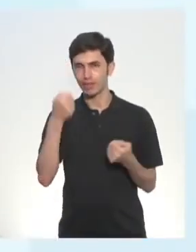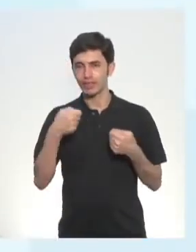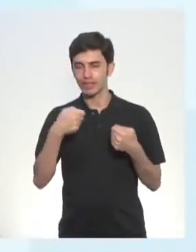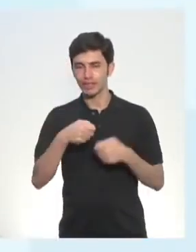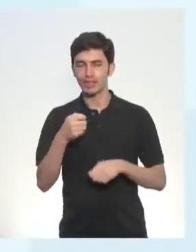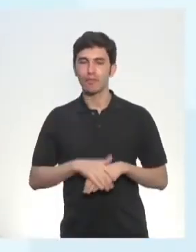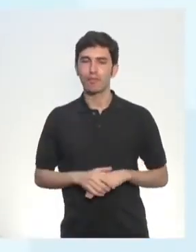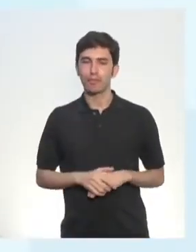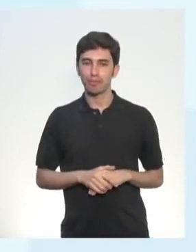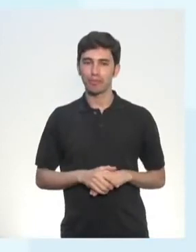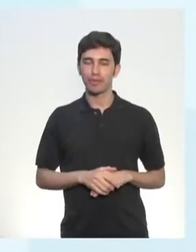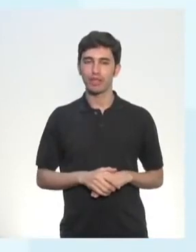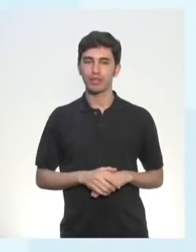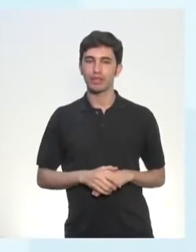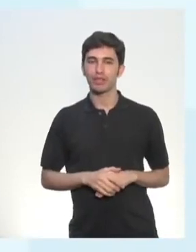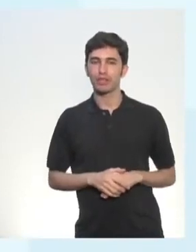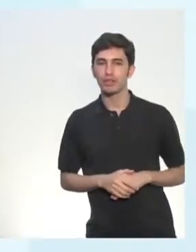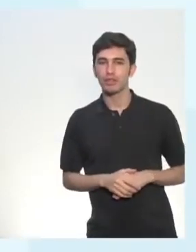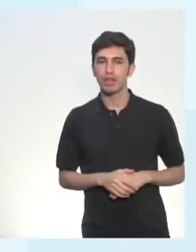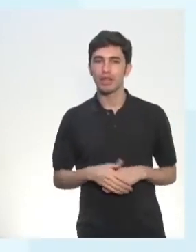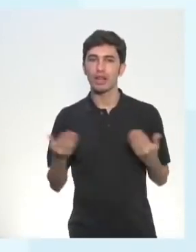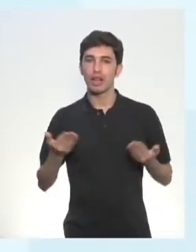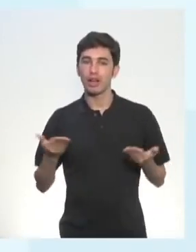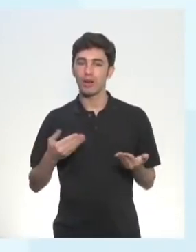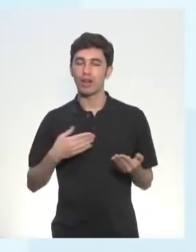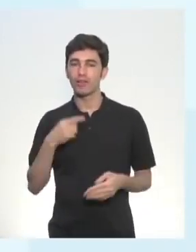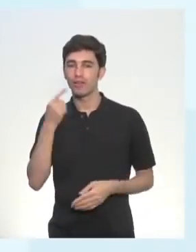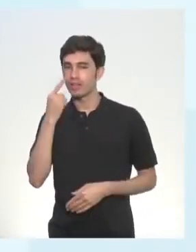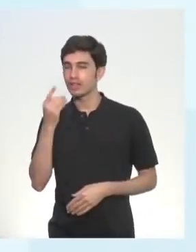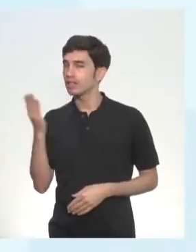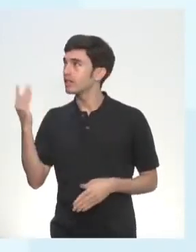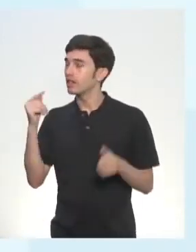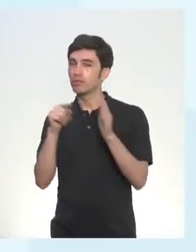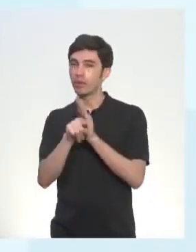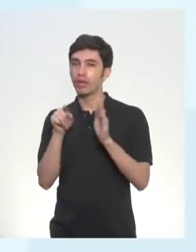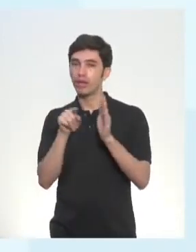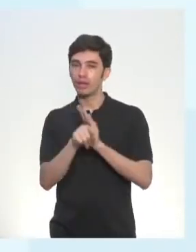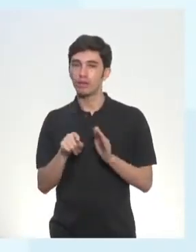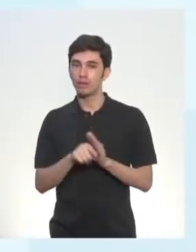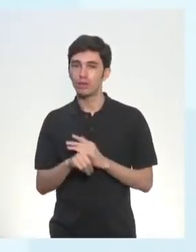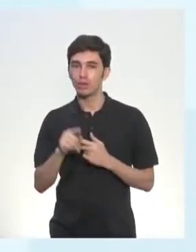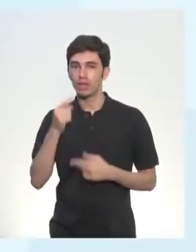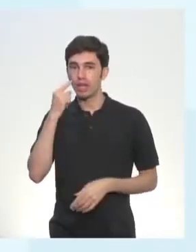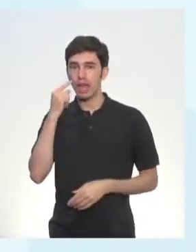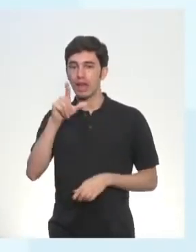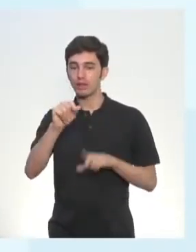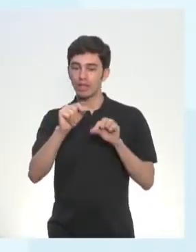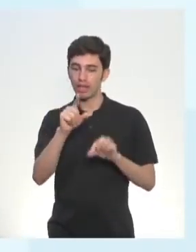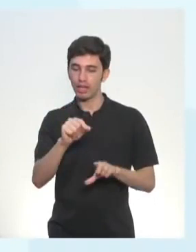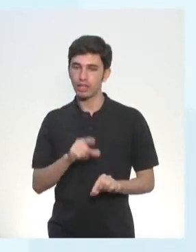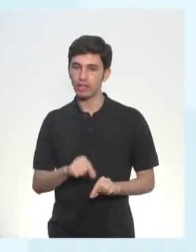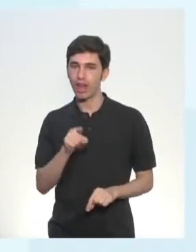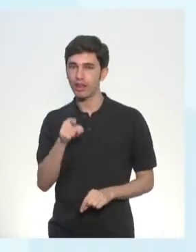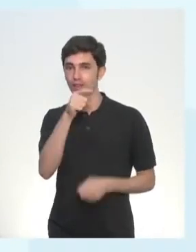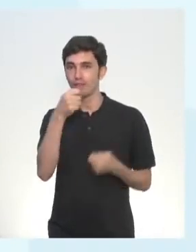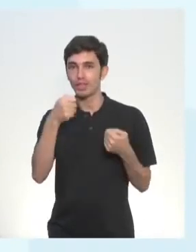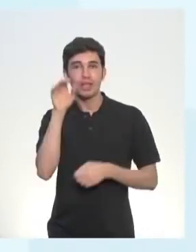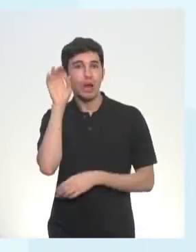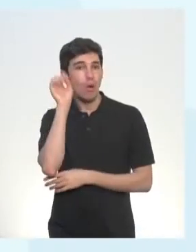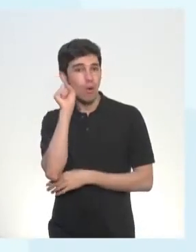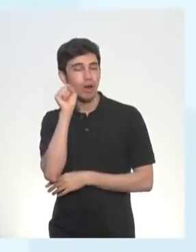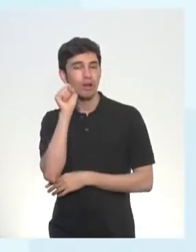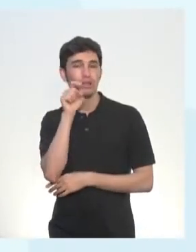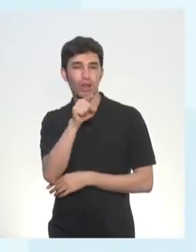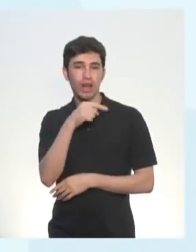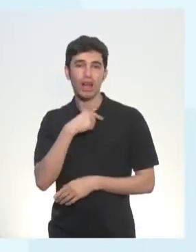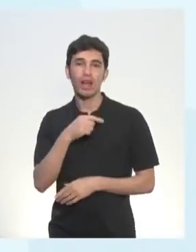que pegar o áudio lá do Elon Musk e você deduzir ali. No final da aula eu coloquei um videozinho para